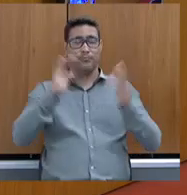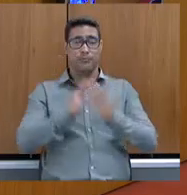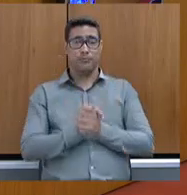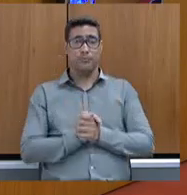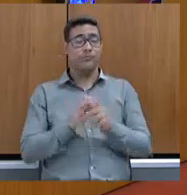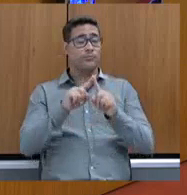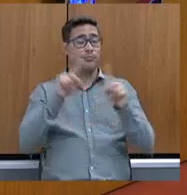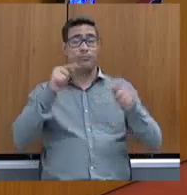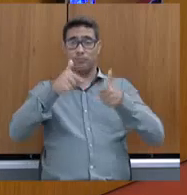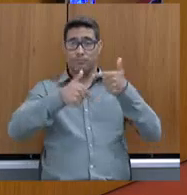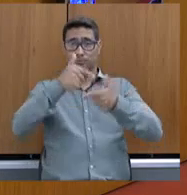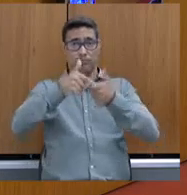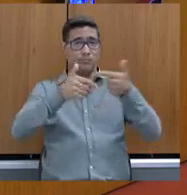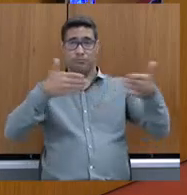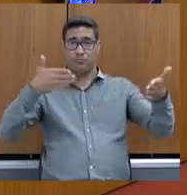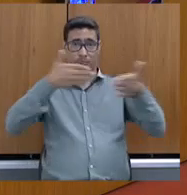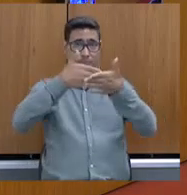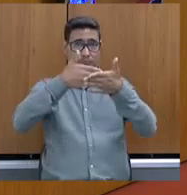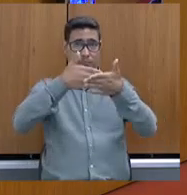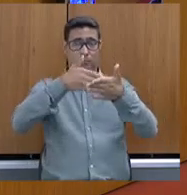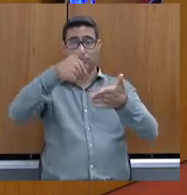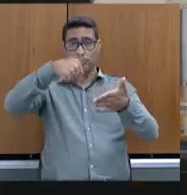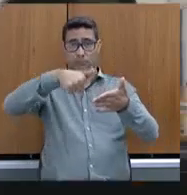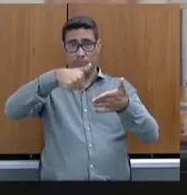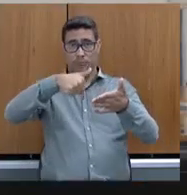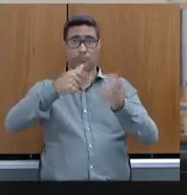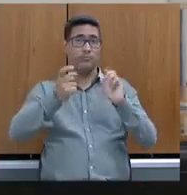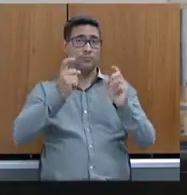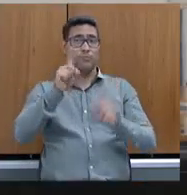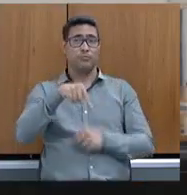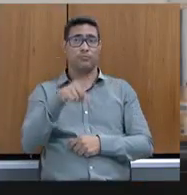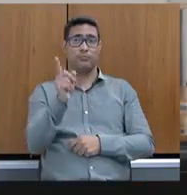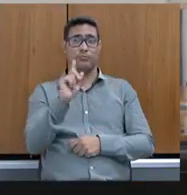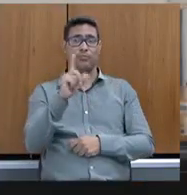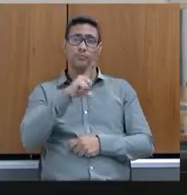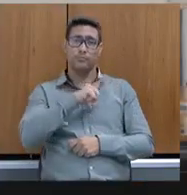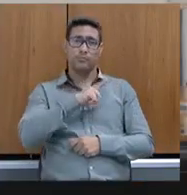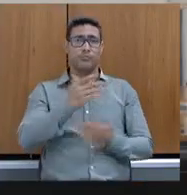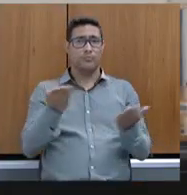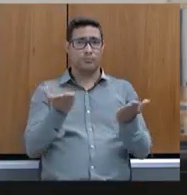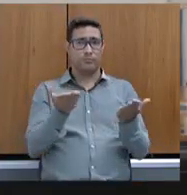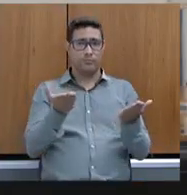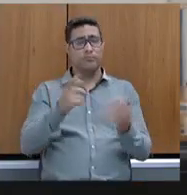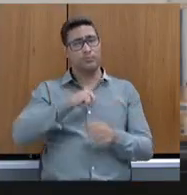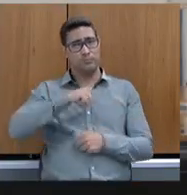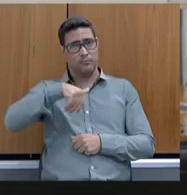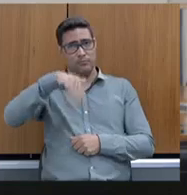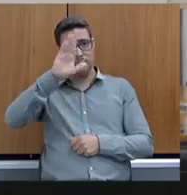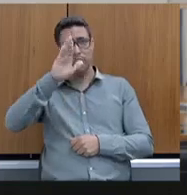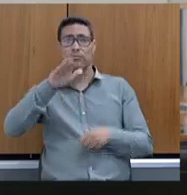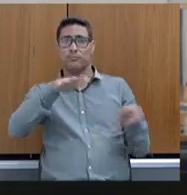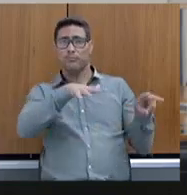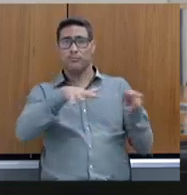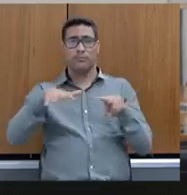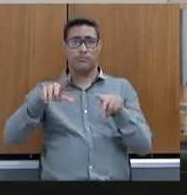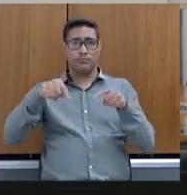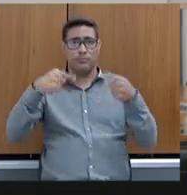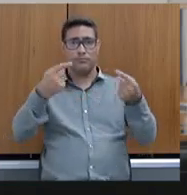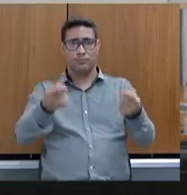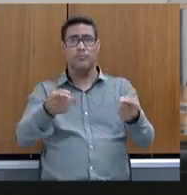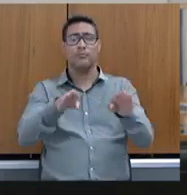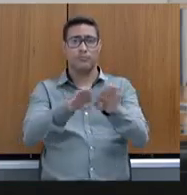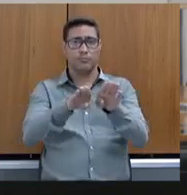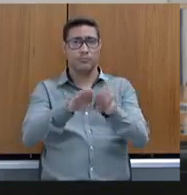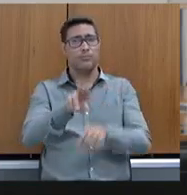que o trabalho não termina aqui nessa sessão né Ainda temos hoje exceção é ordinária semana que vem ainda teremos ainda